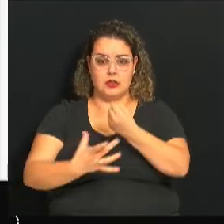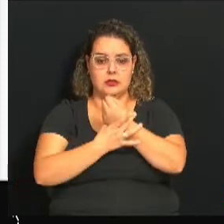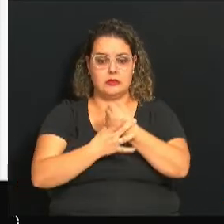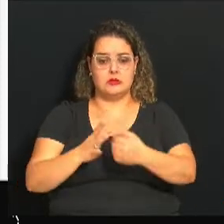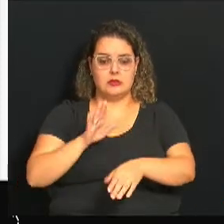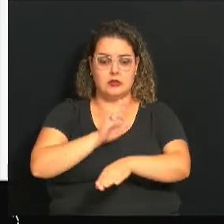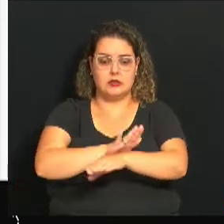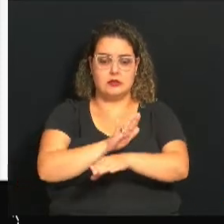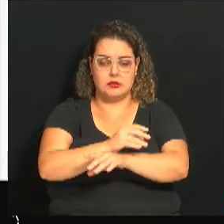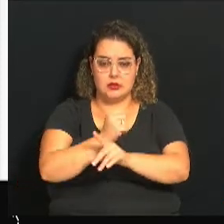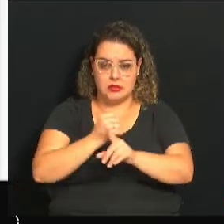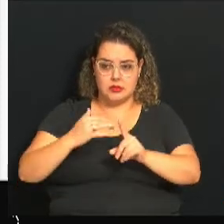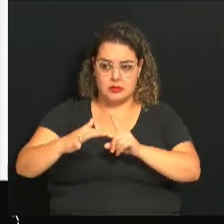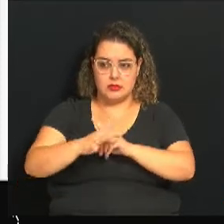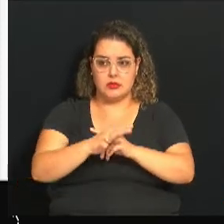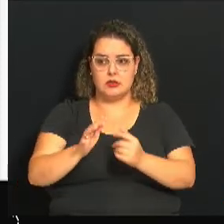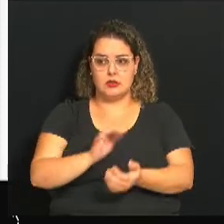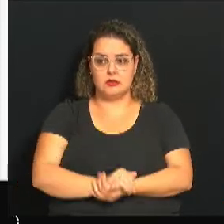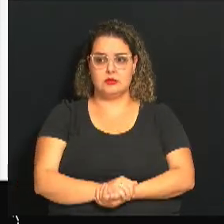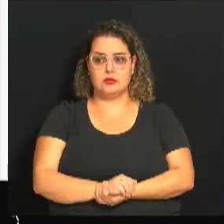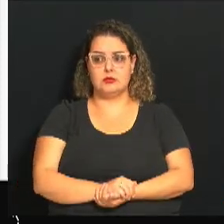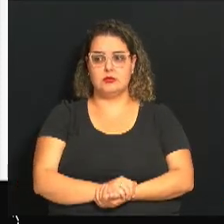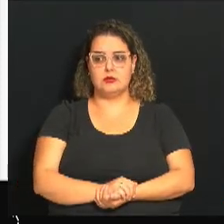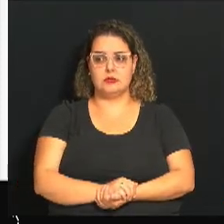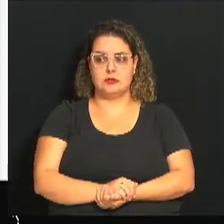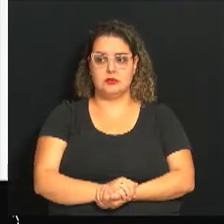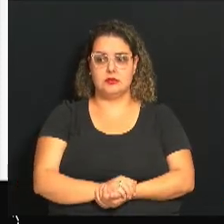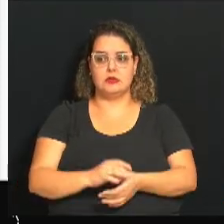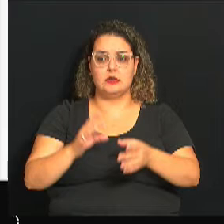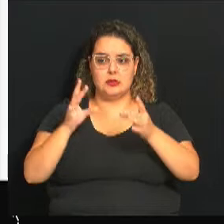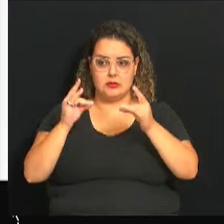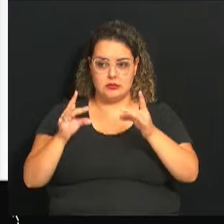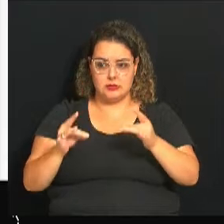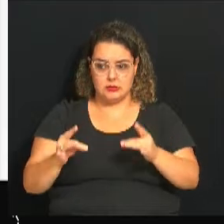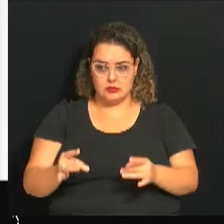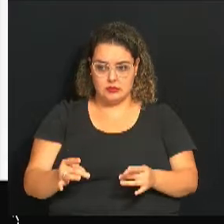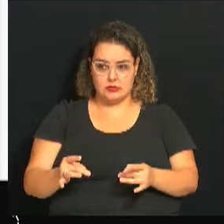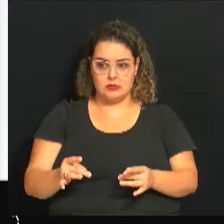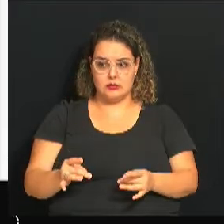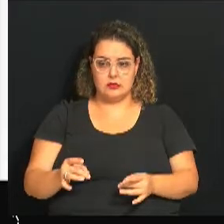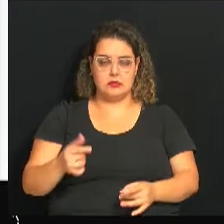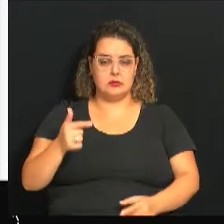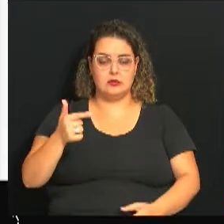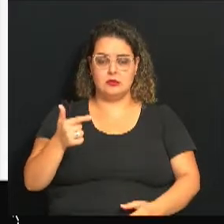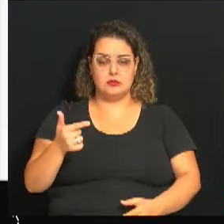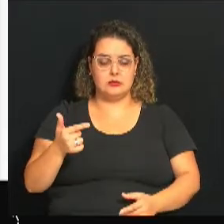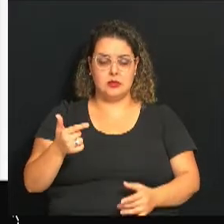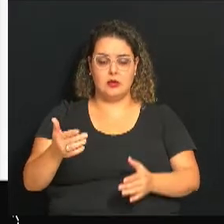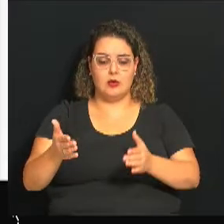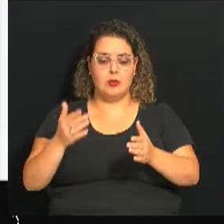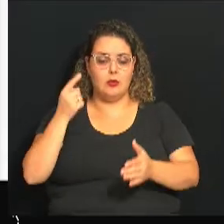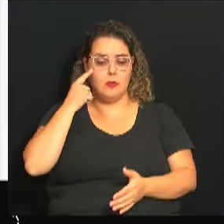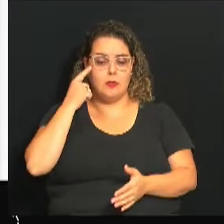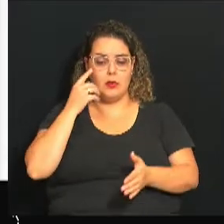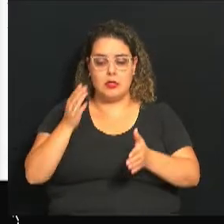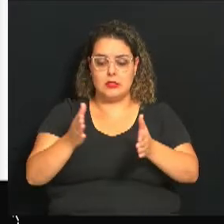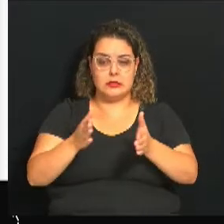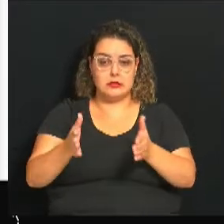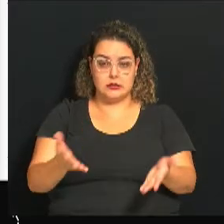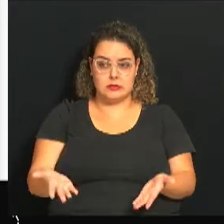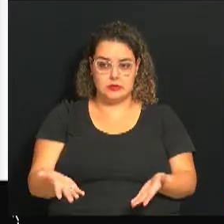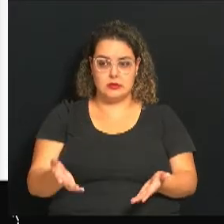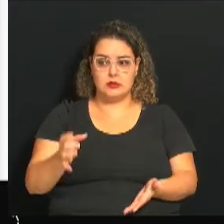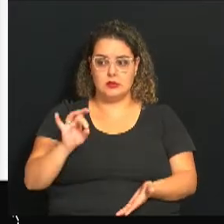social, tá? E que a gente define esses prazos. Não tem como pensar a requalificação da área central só a